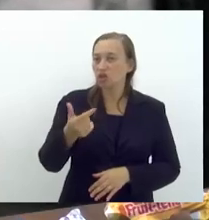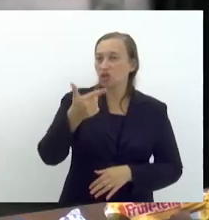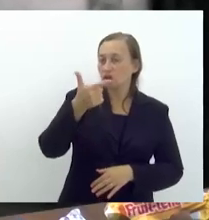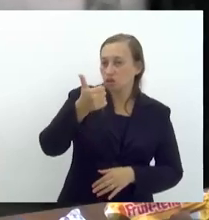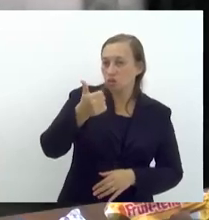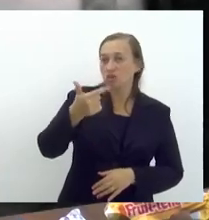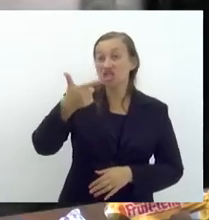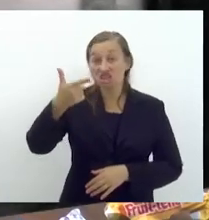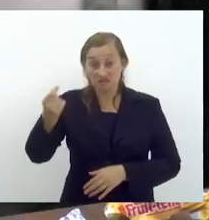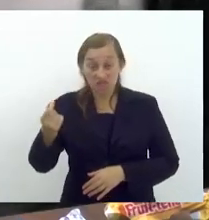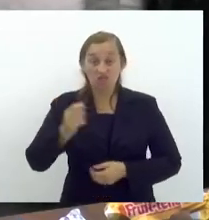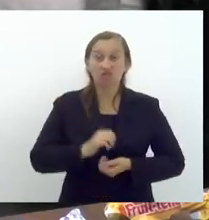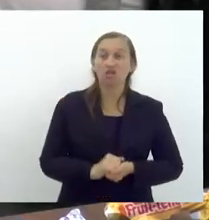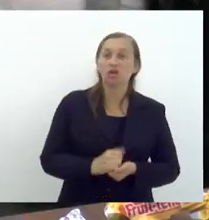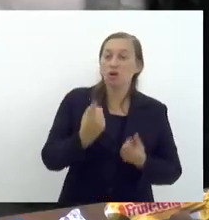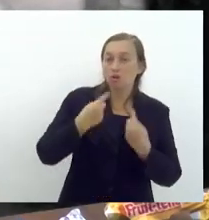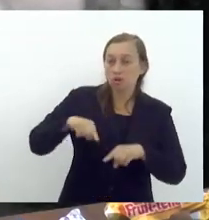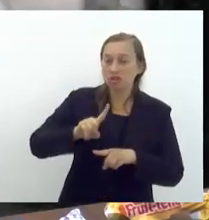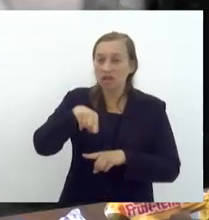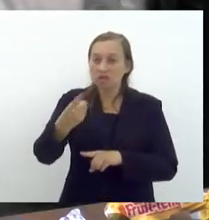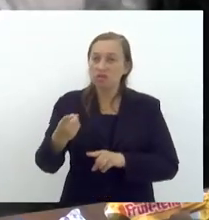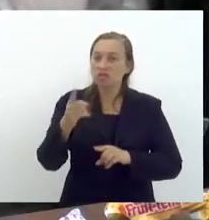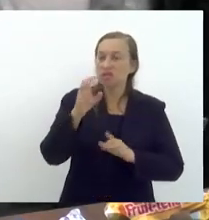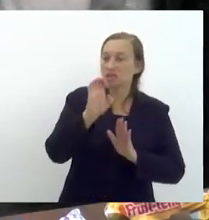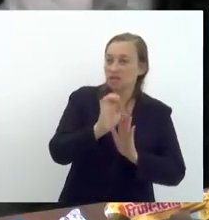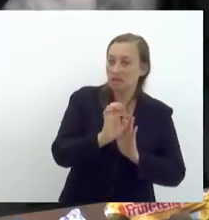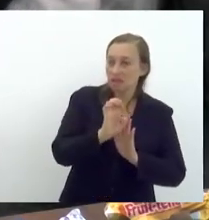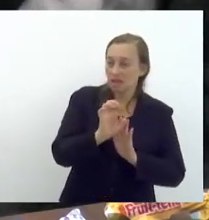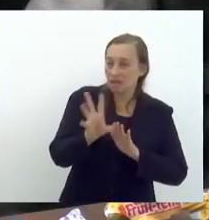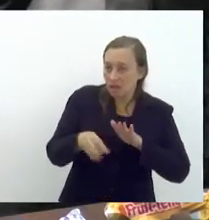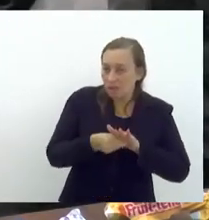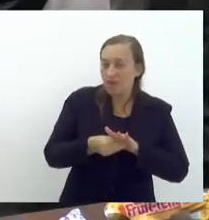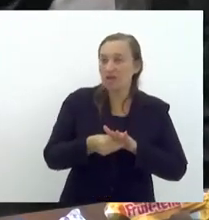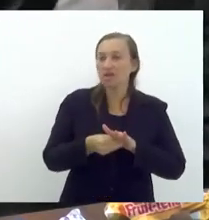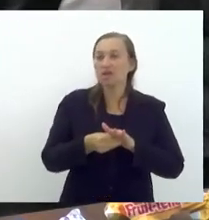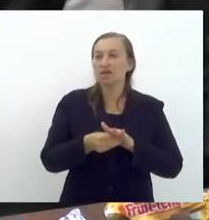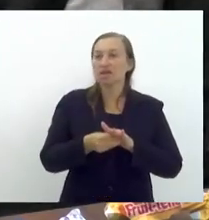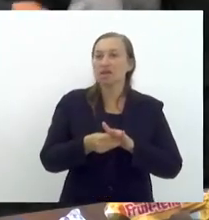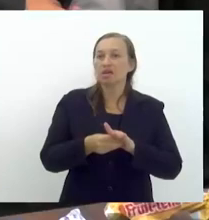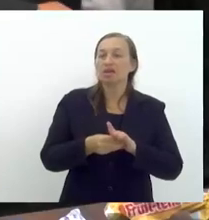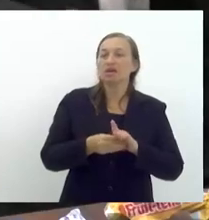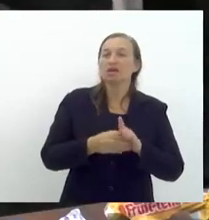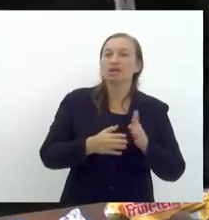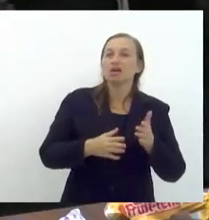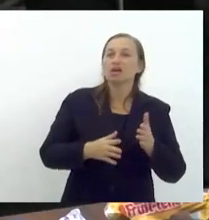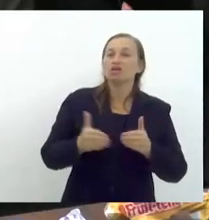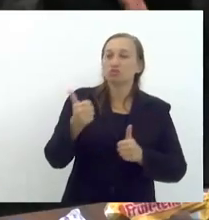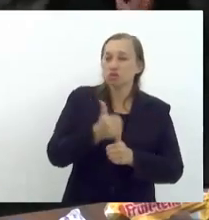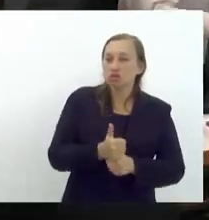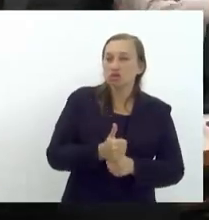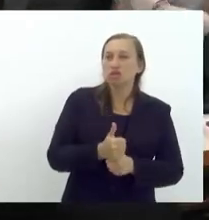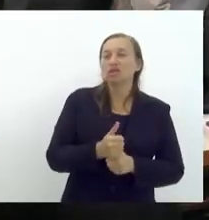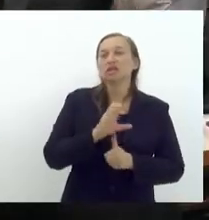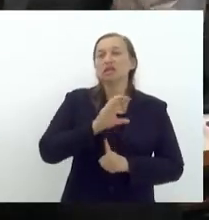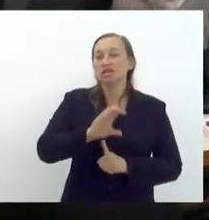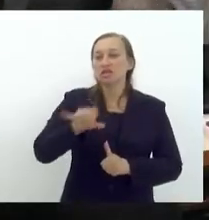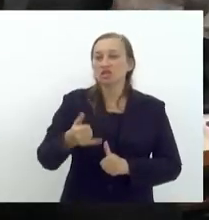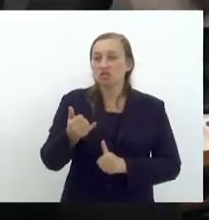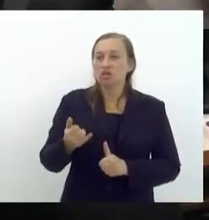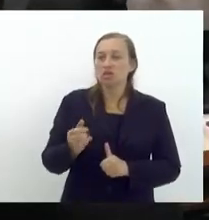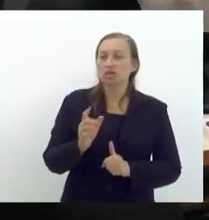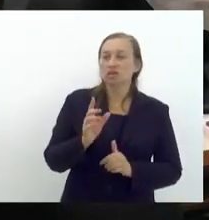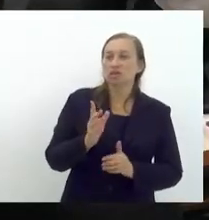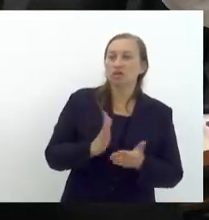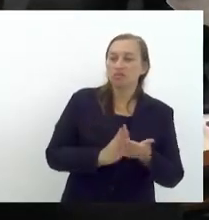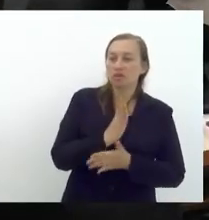12:20 contagem é mais de emendas e por fim favorável substituto da ccj Muito obrigado Deputado pela